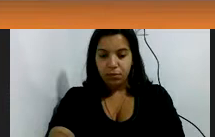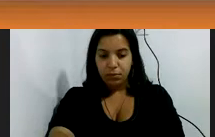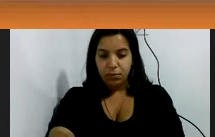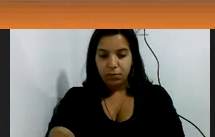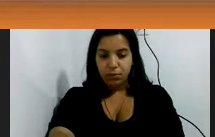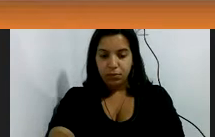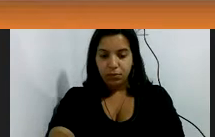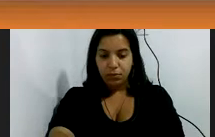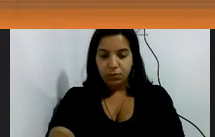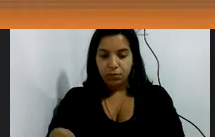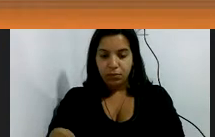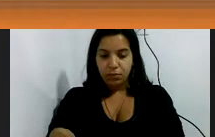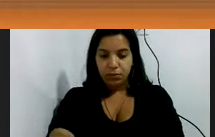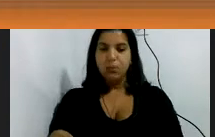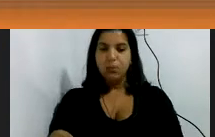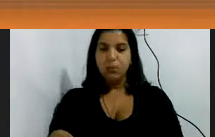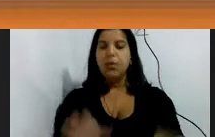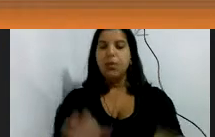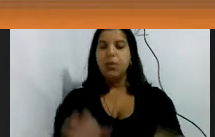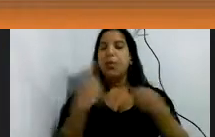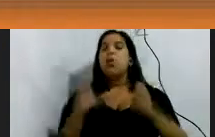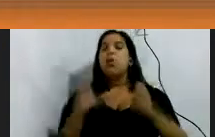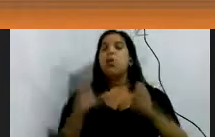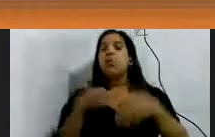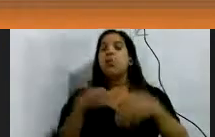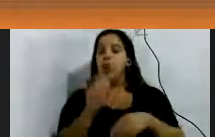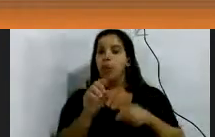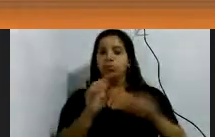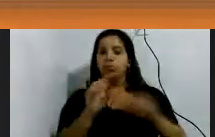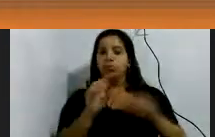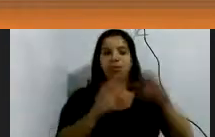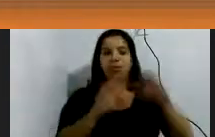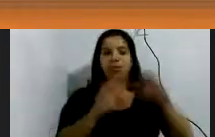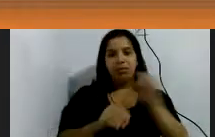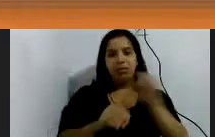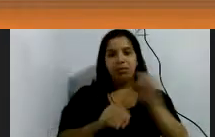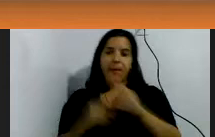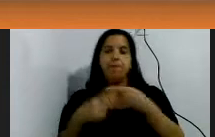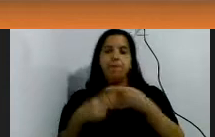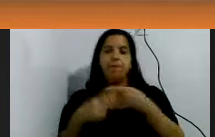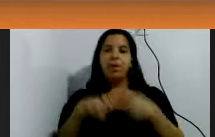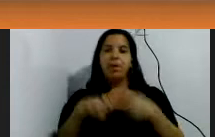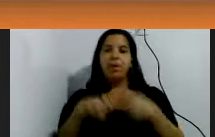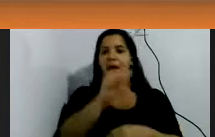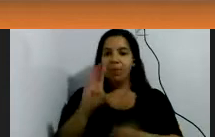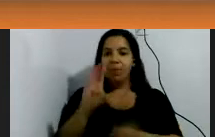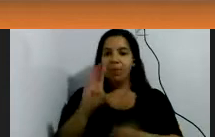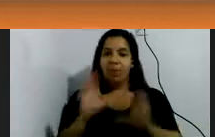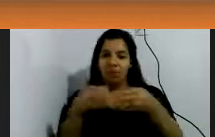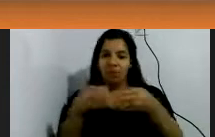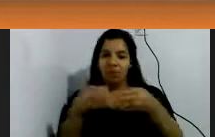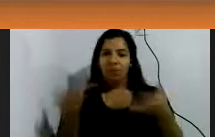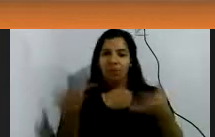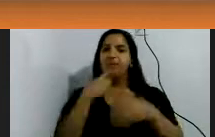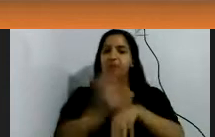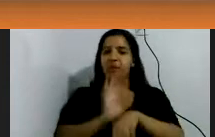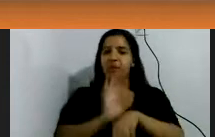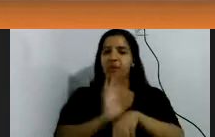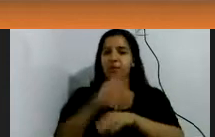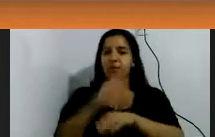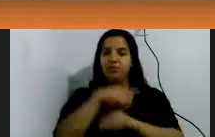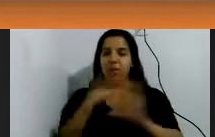Porque o grupo é O, não é A nem B. Então, mas por que a hemácia A e B a gente tem aglutinação